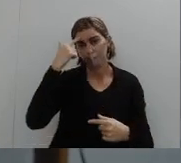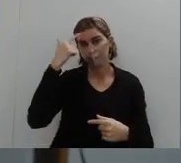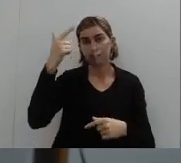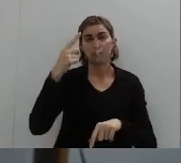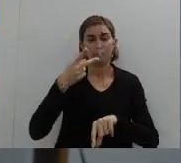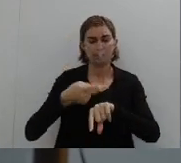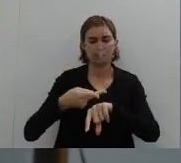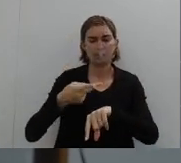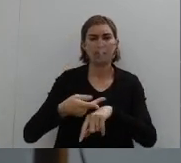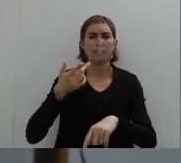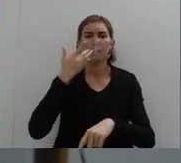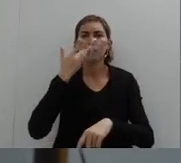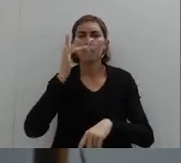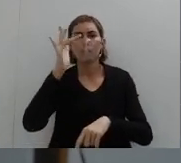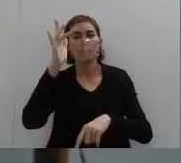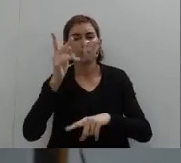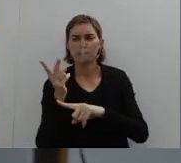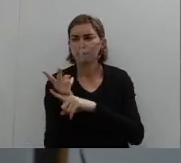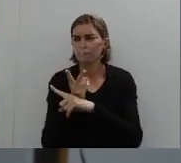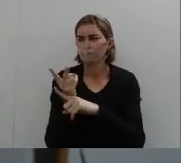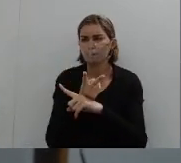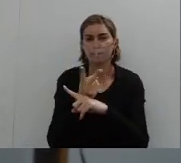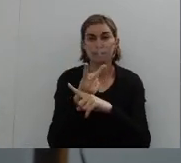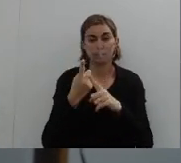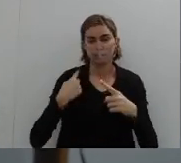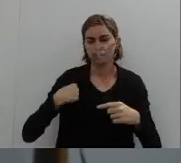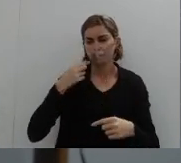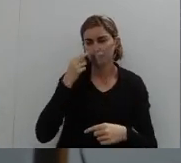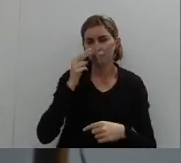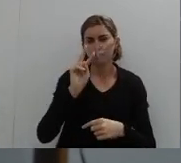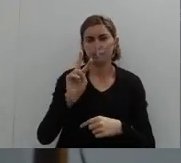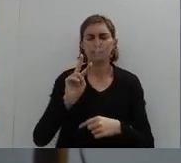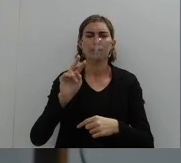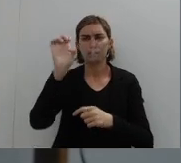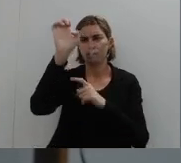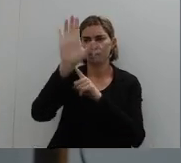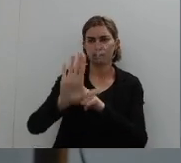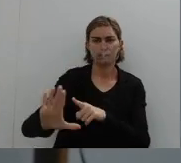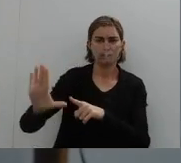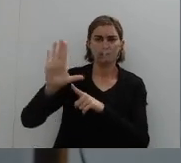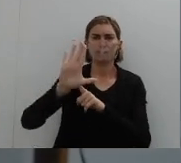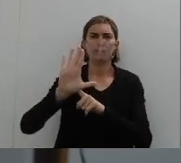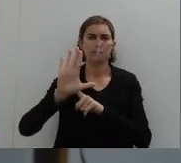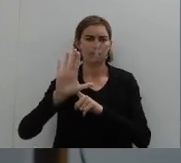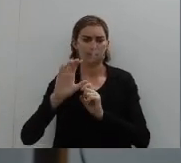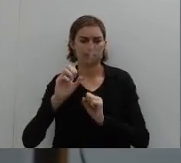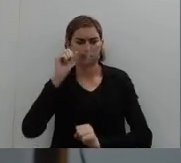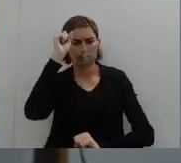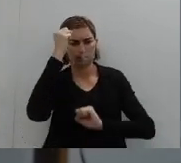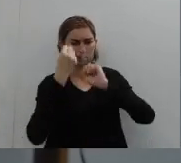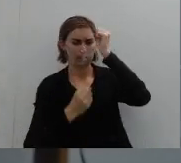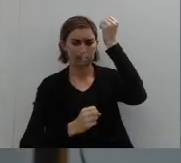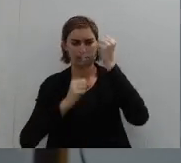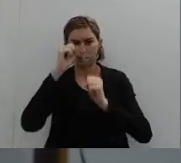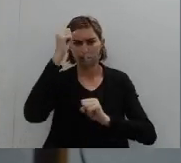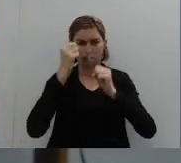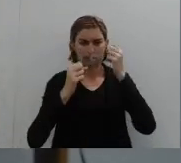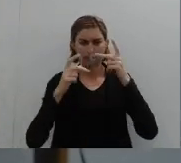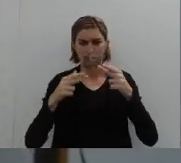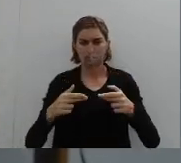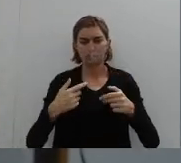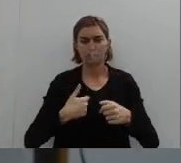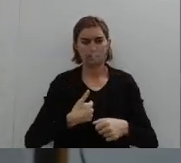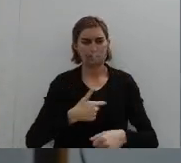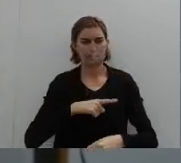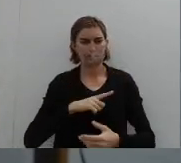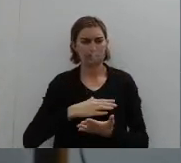prata, certo? Então, nós vínhamos de uma Europa que estava se industrializando, ok? Então, eu tenho